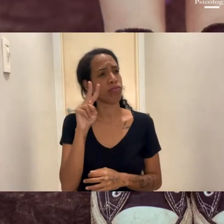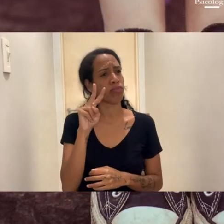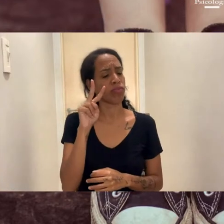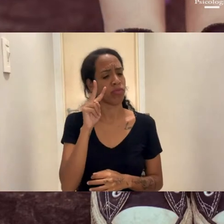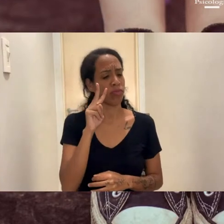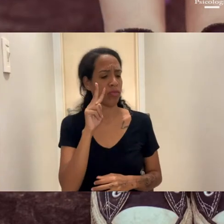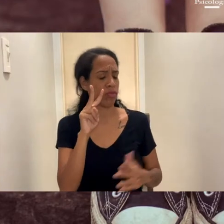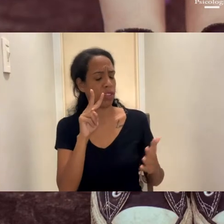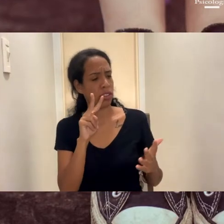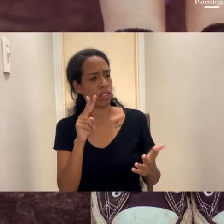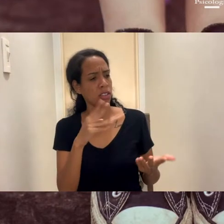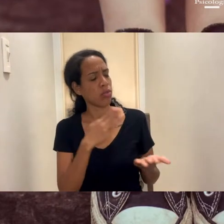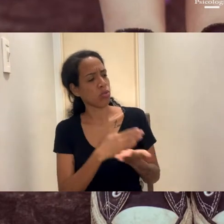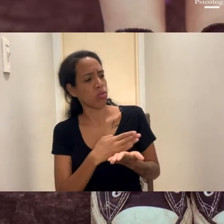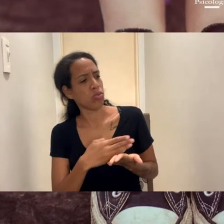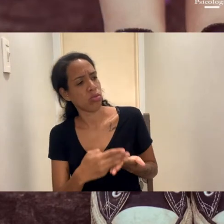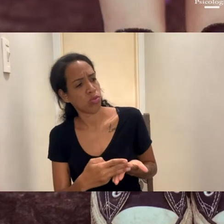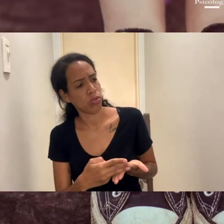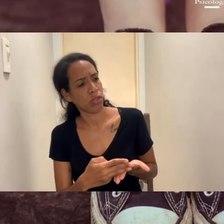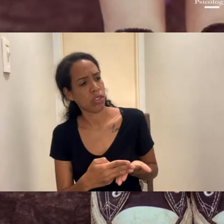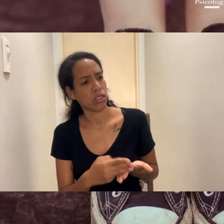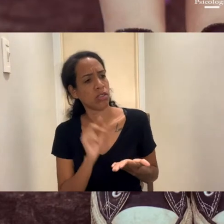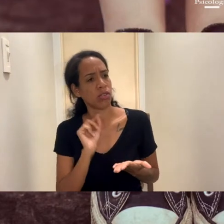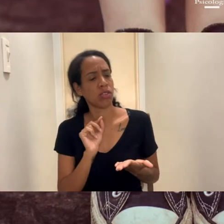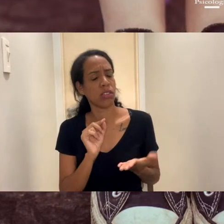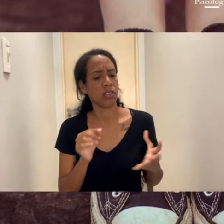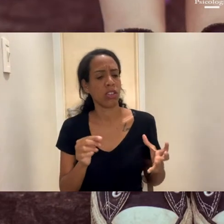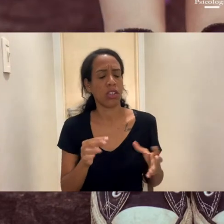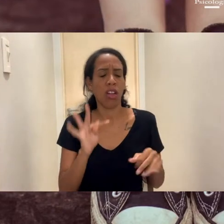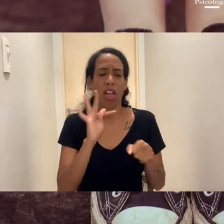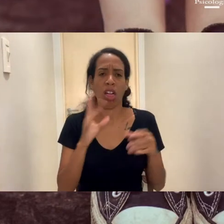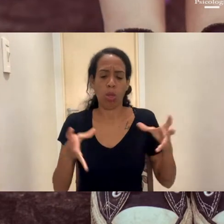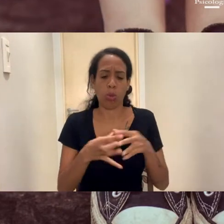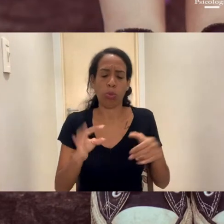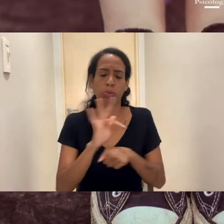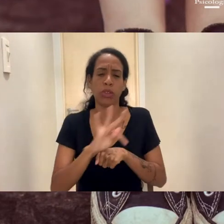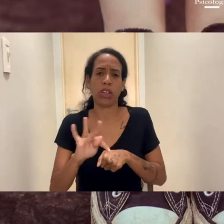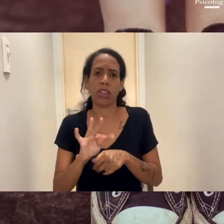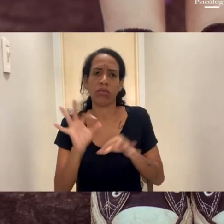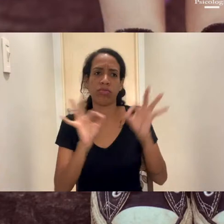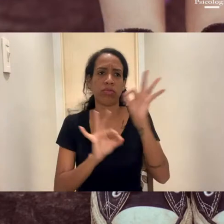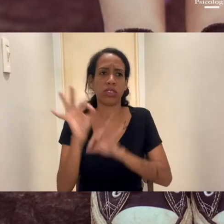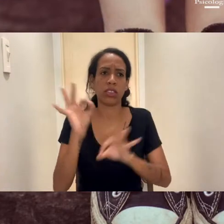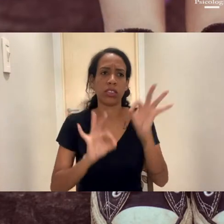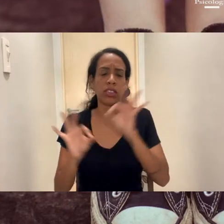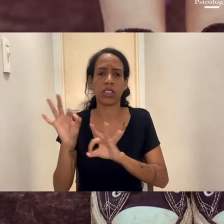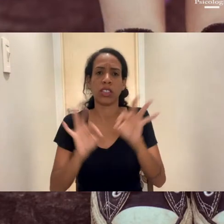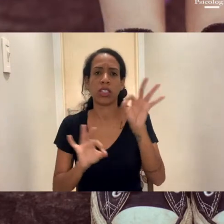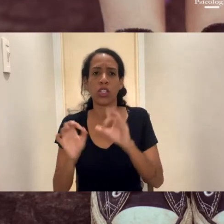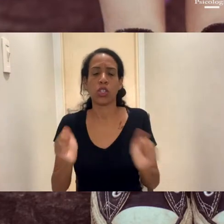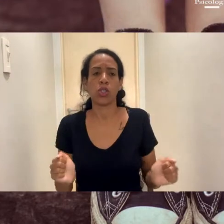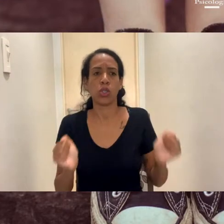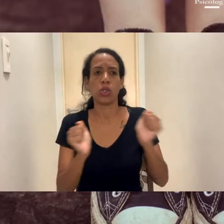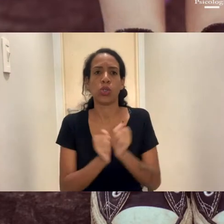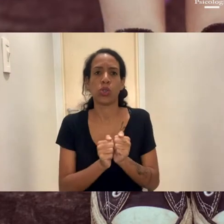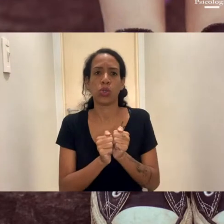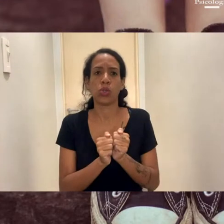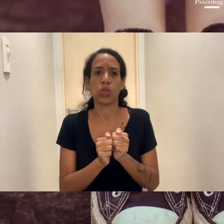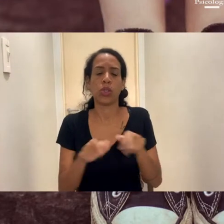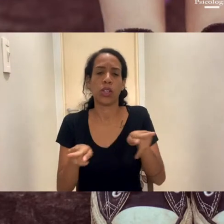algumas iniciativas de equipes técnicas que elaboram o PIA, inclusive junto com os